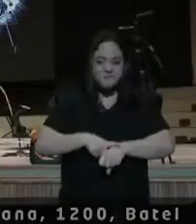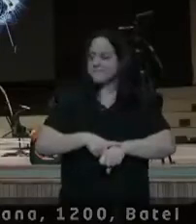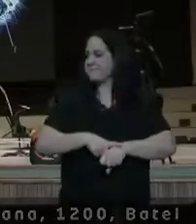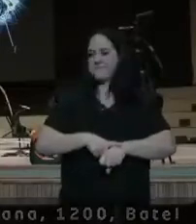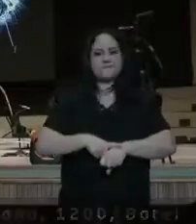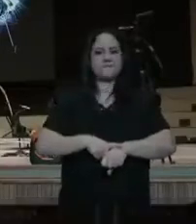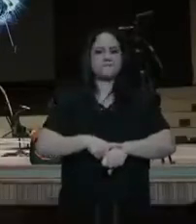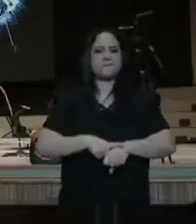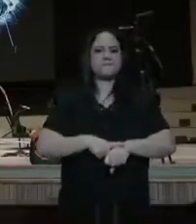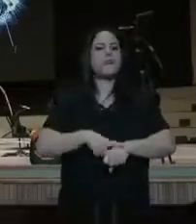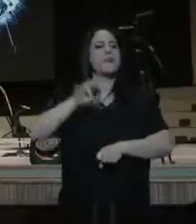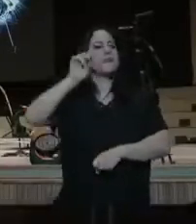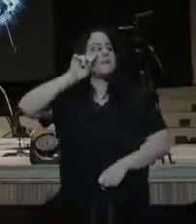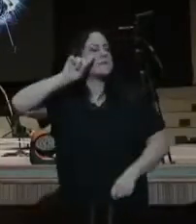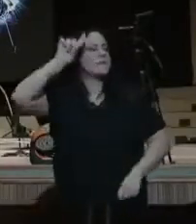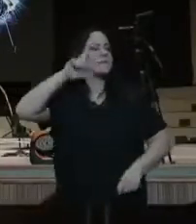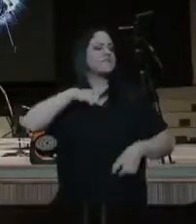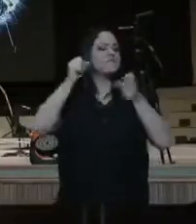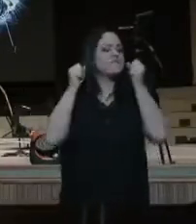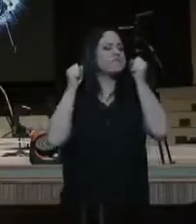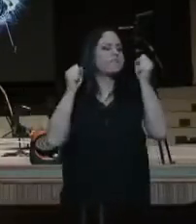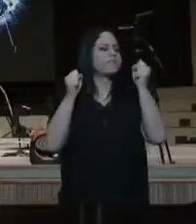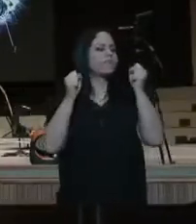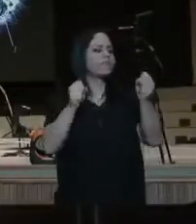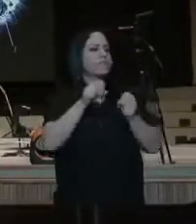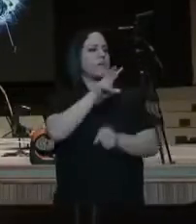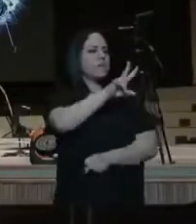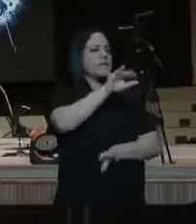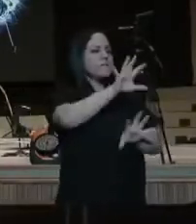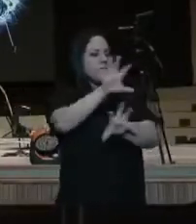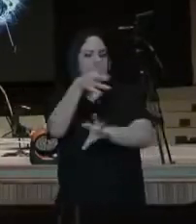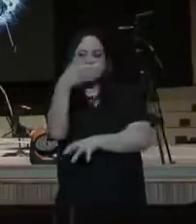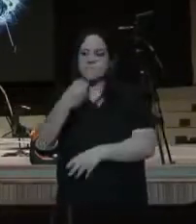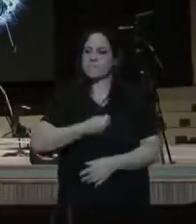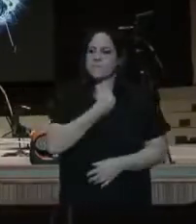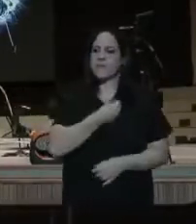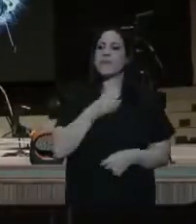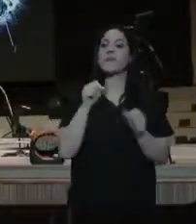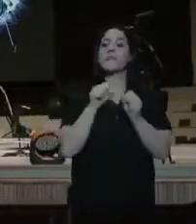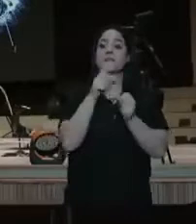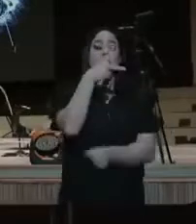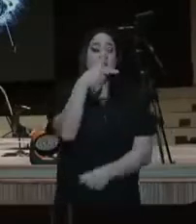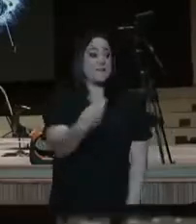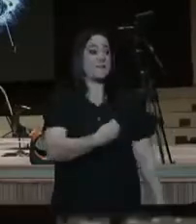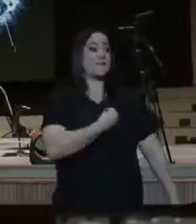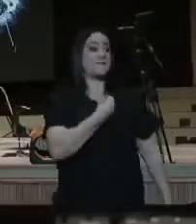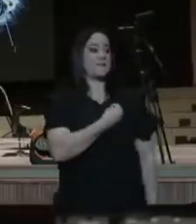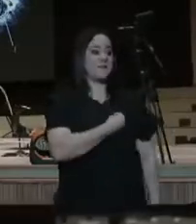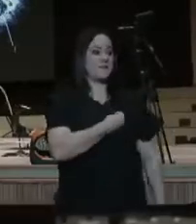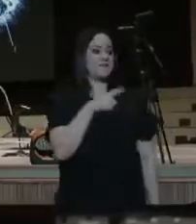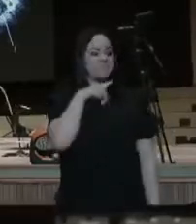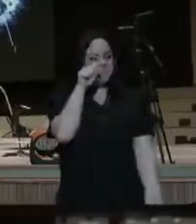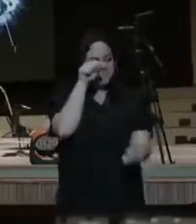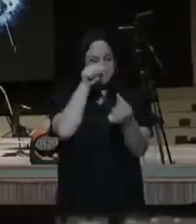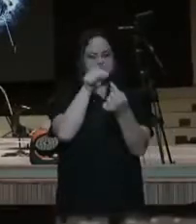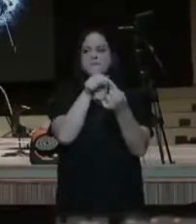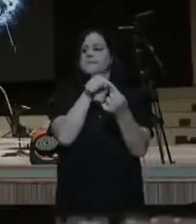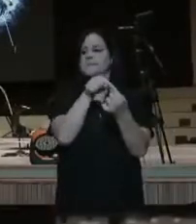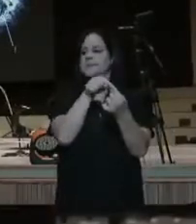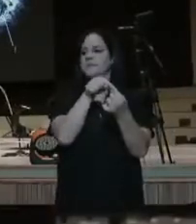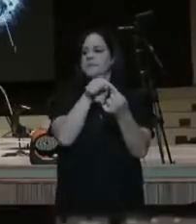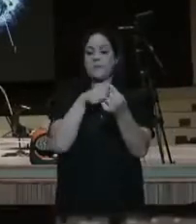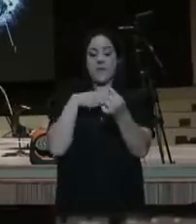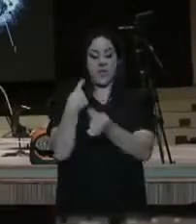deus é o deus que tem um poder que vai operar em você aquilo que ele te fez para viver a nossa